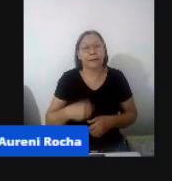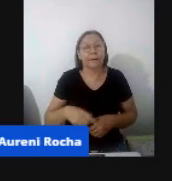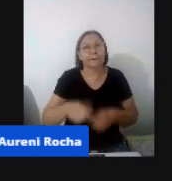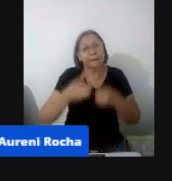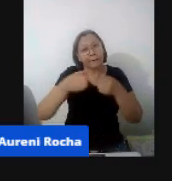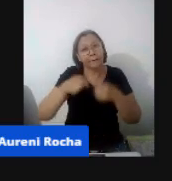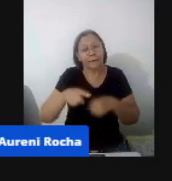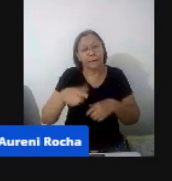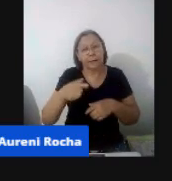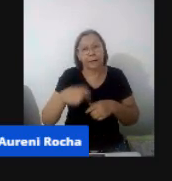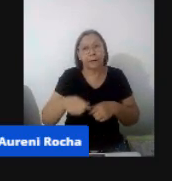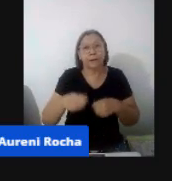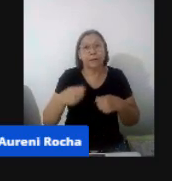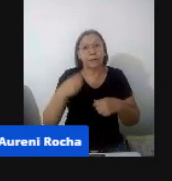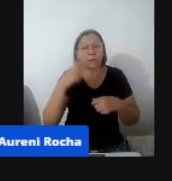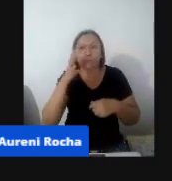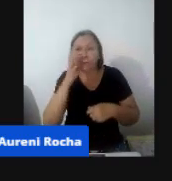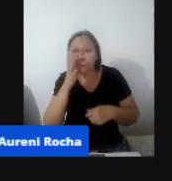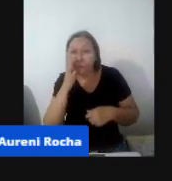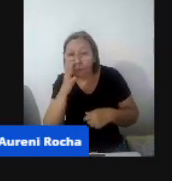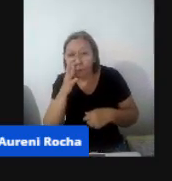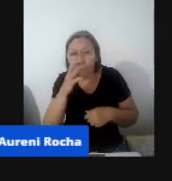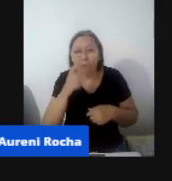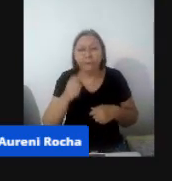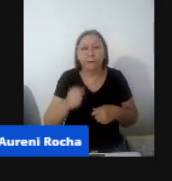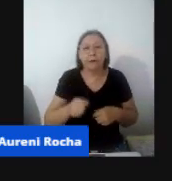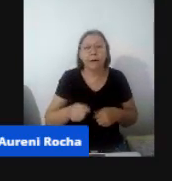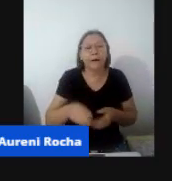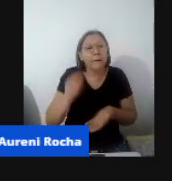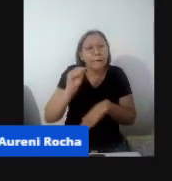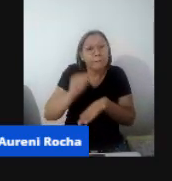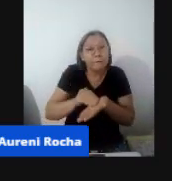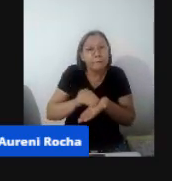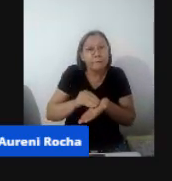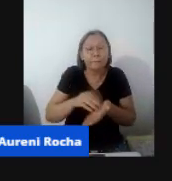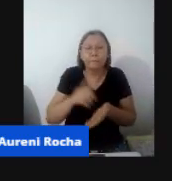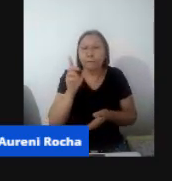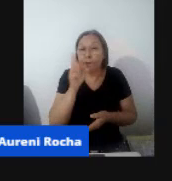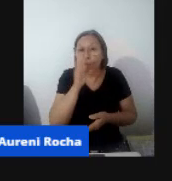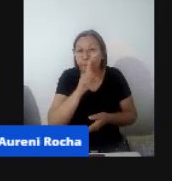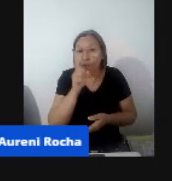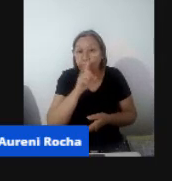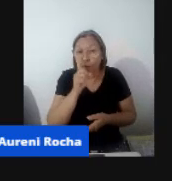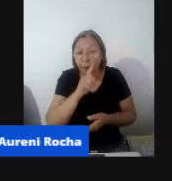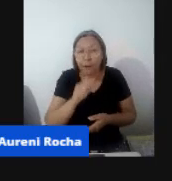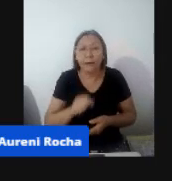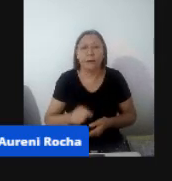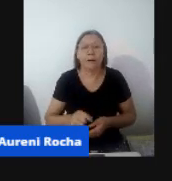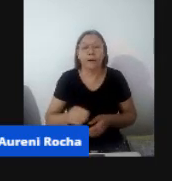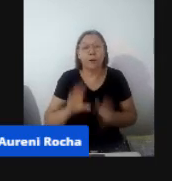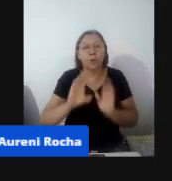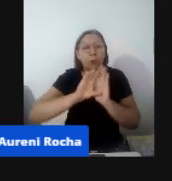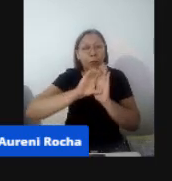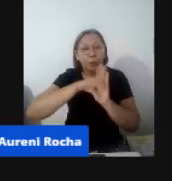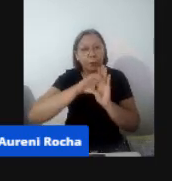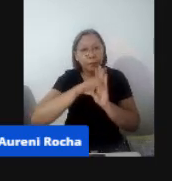naquele momento, falhamos e falamos um conceito incorreto, ou